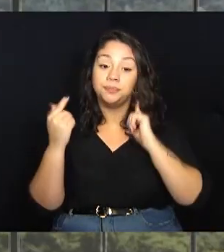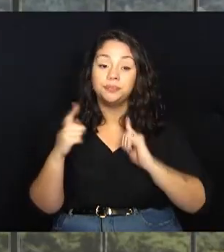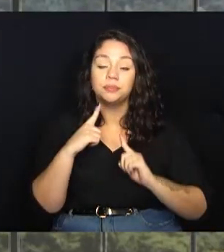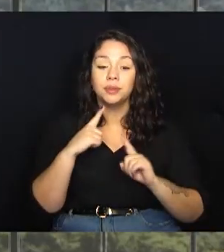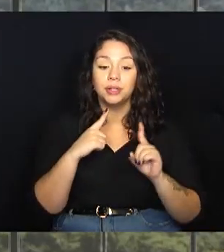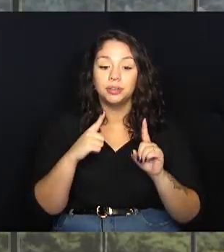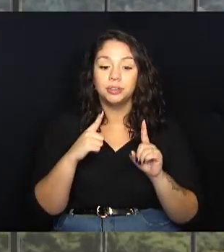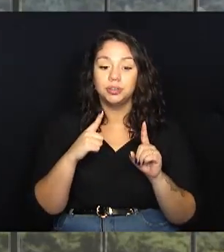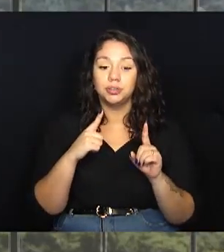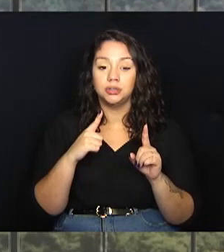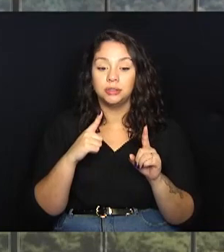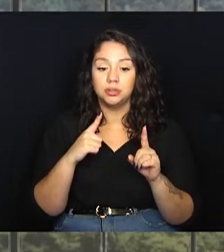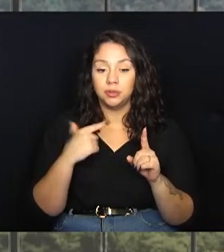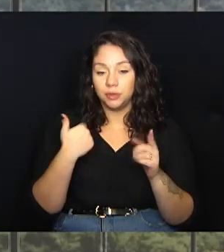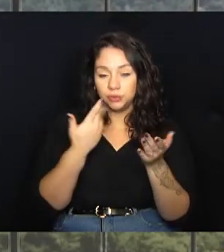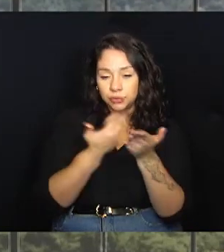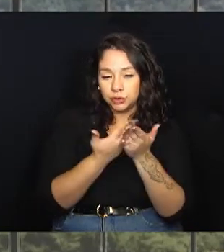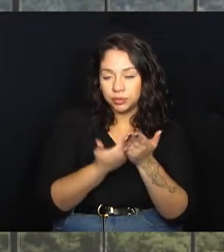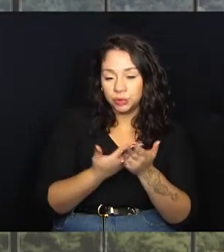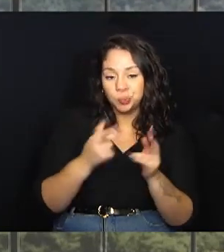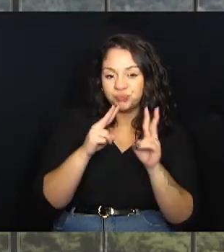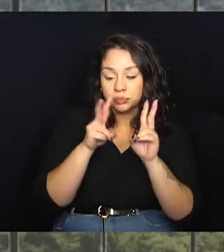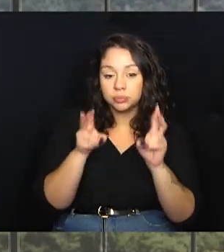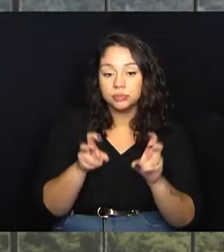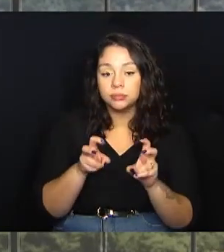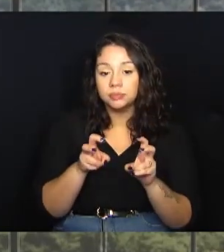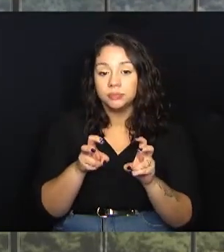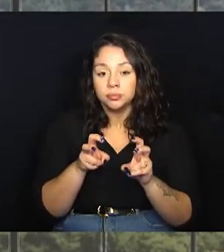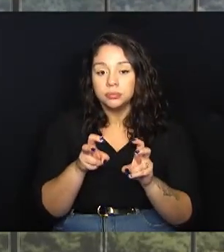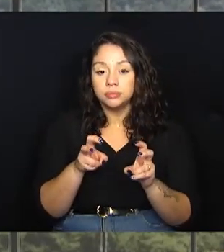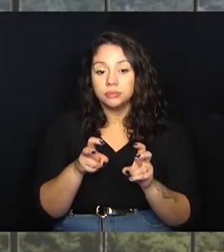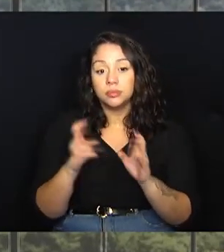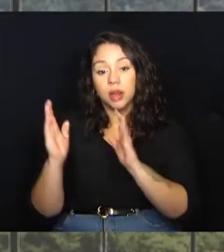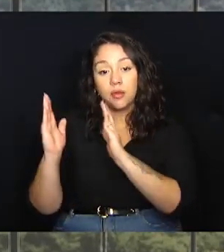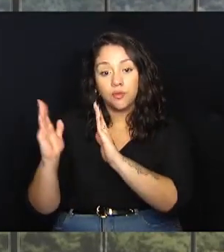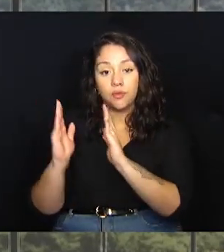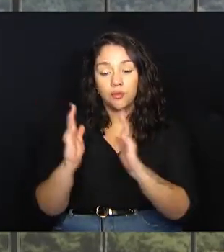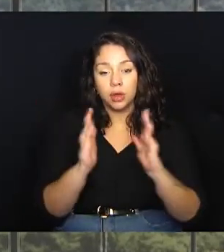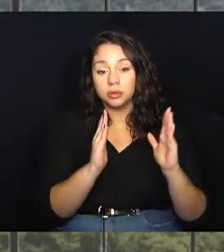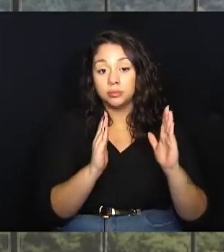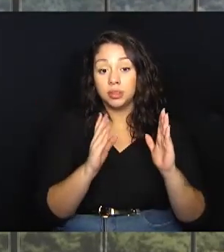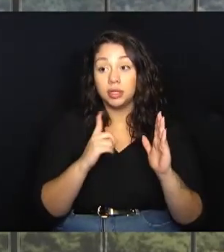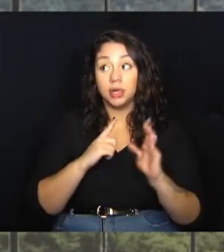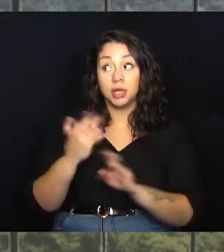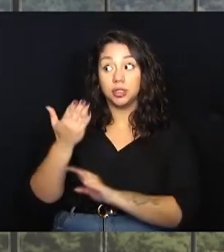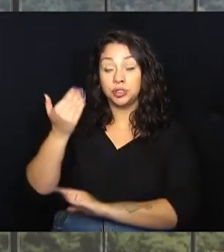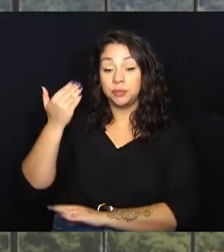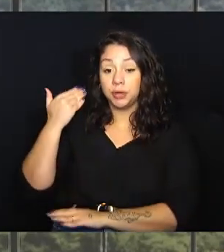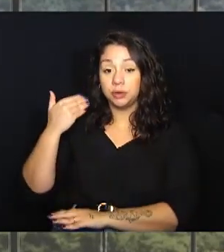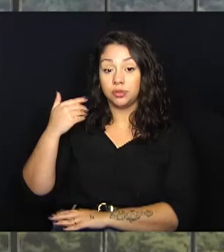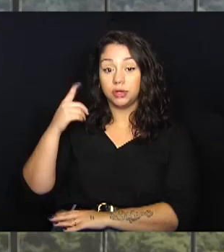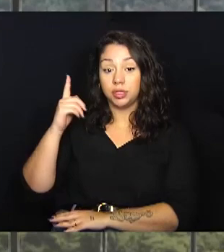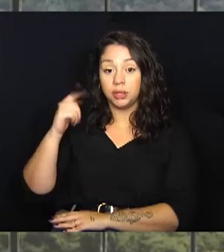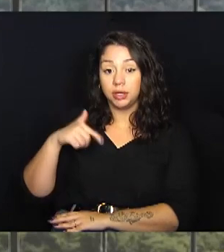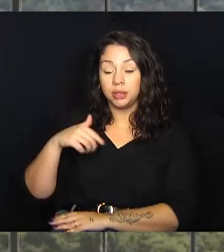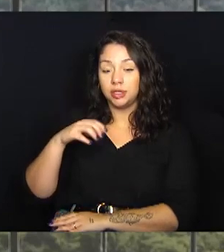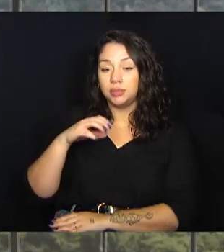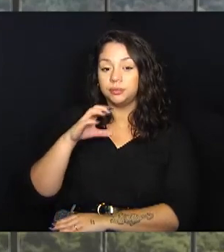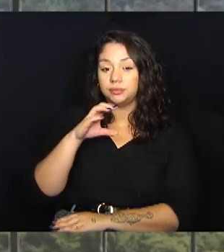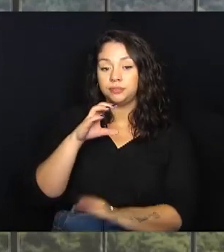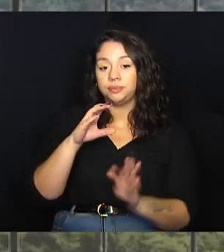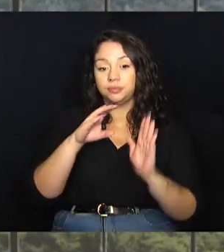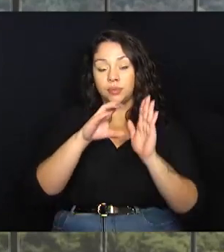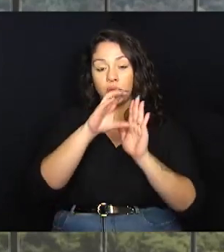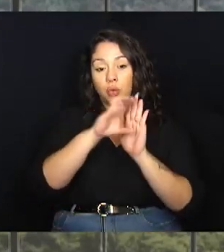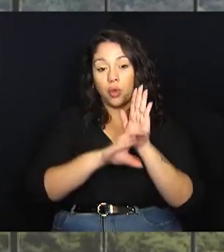eu estava estudando um pouquinho sobre as fases, tudo, e quando se falava antigamente do Código de Menor, né, que não existe